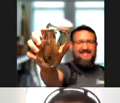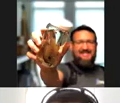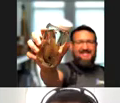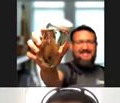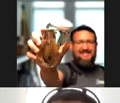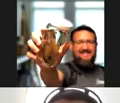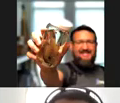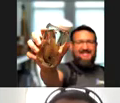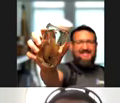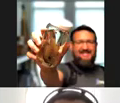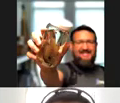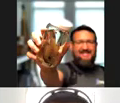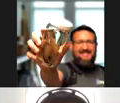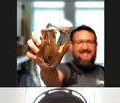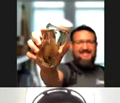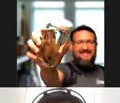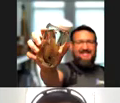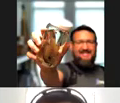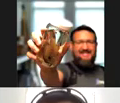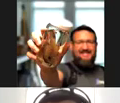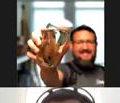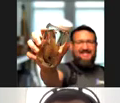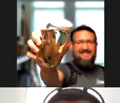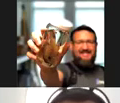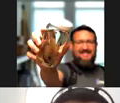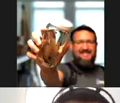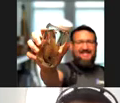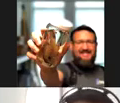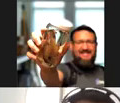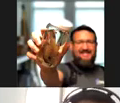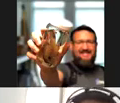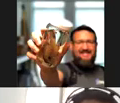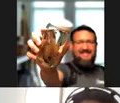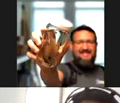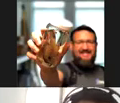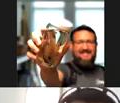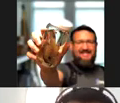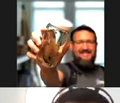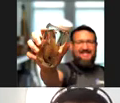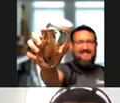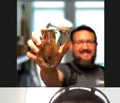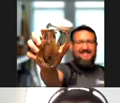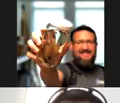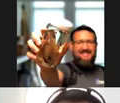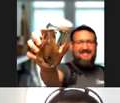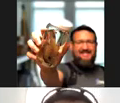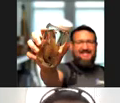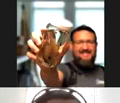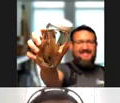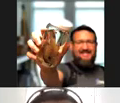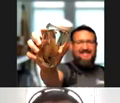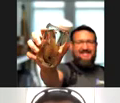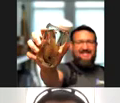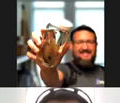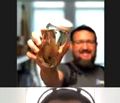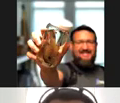exemplos aqui da macroecologia. A macroecologia, como foi proposta por Brown e por Maurer em 89, ela era